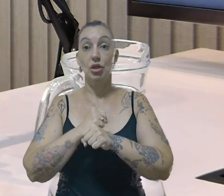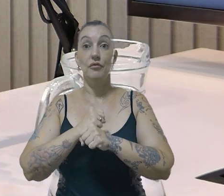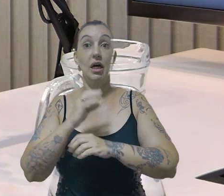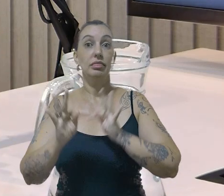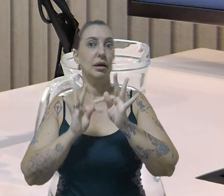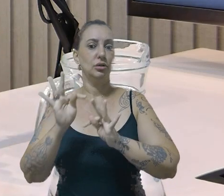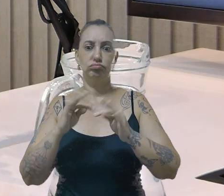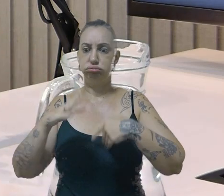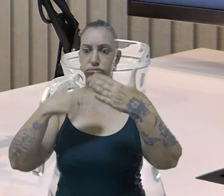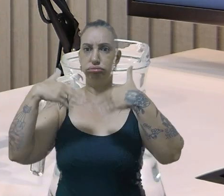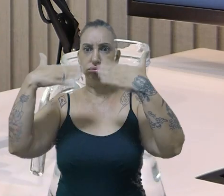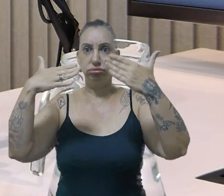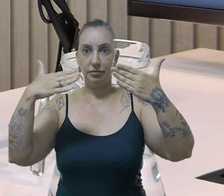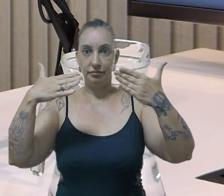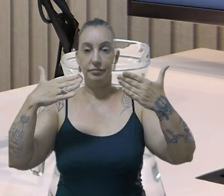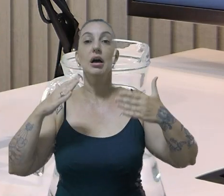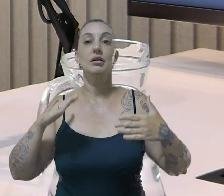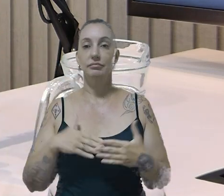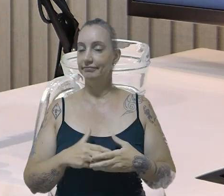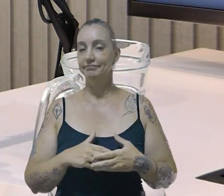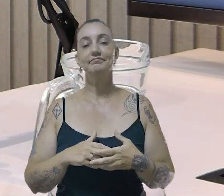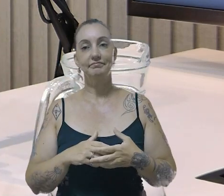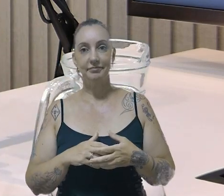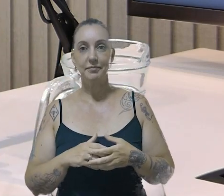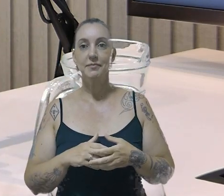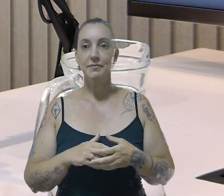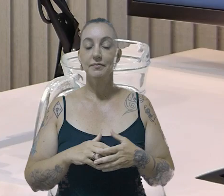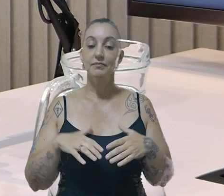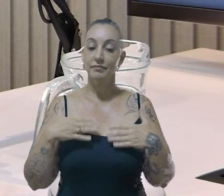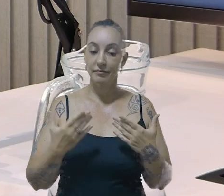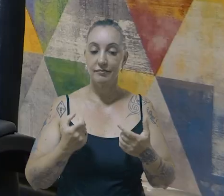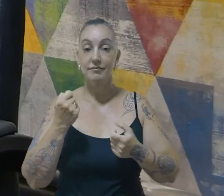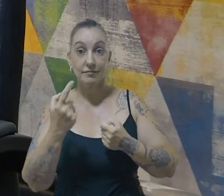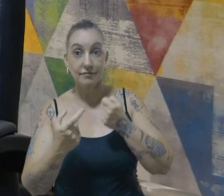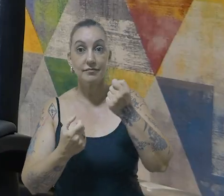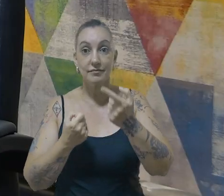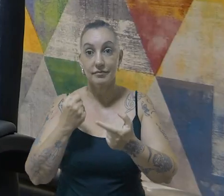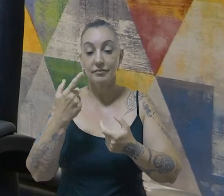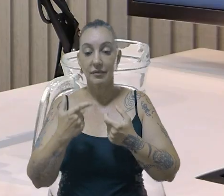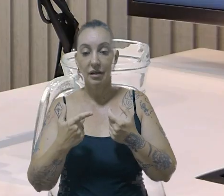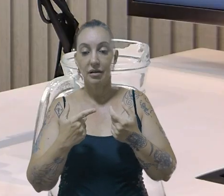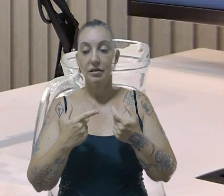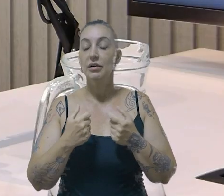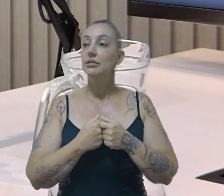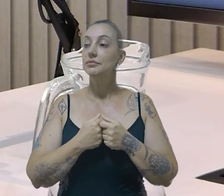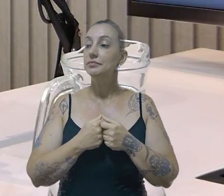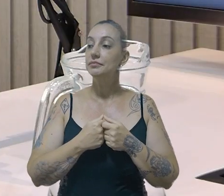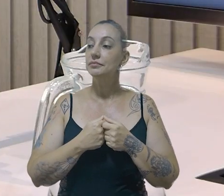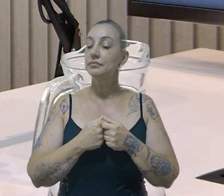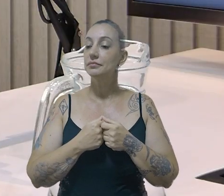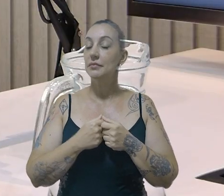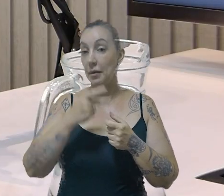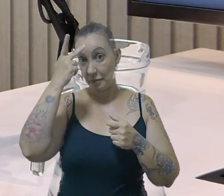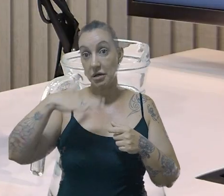tecnologia do lado de fora Tava voando né então raramente é raramente a as